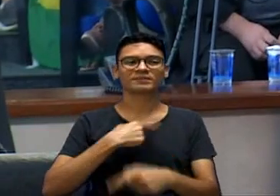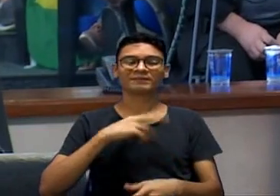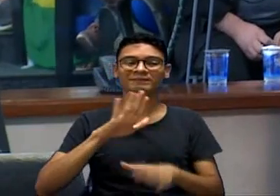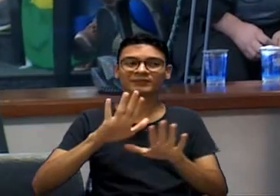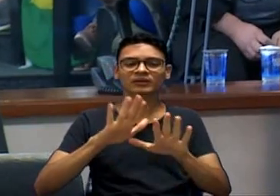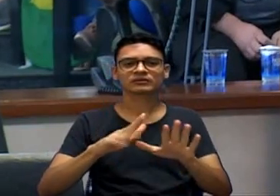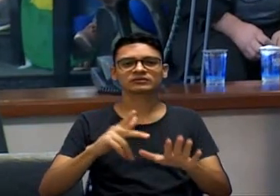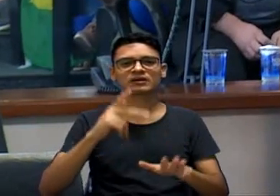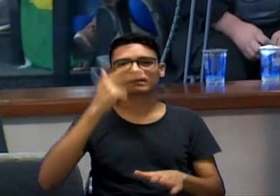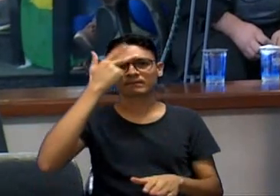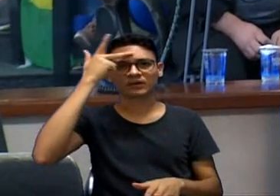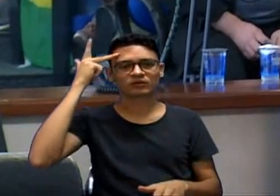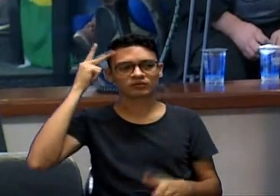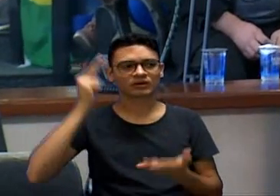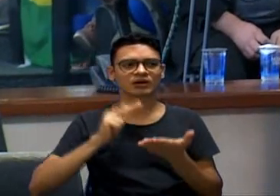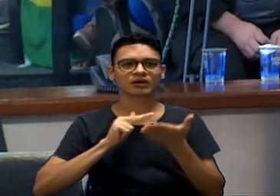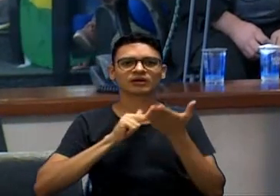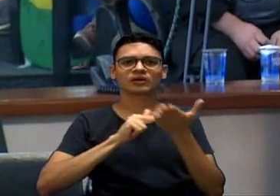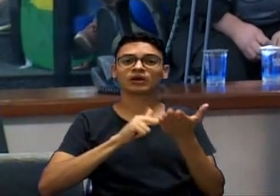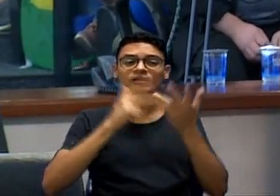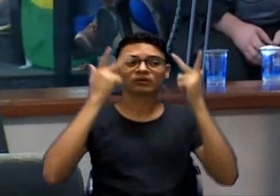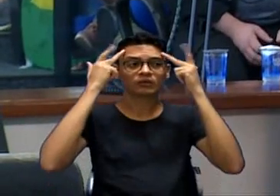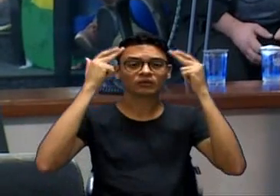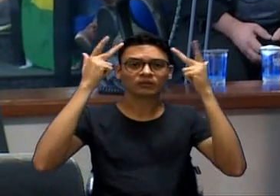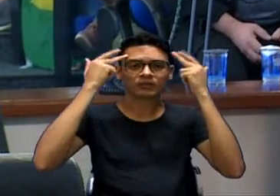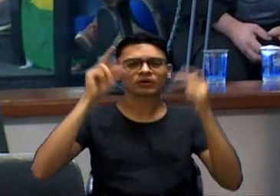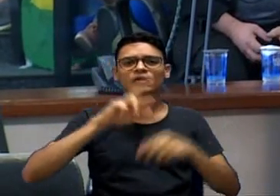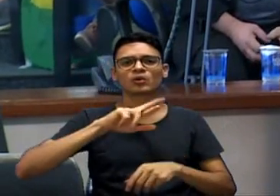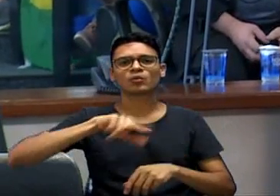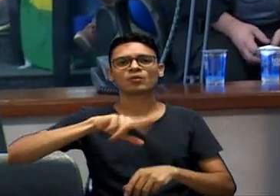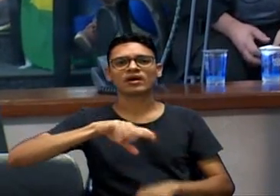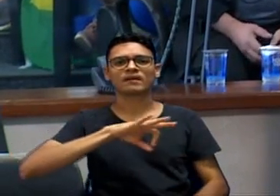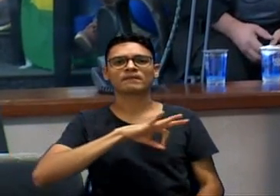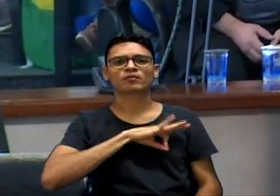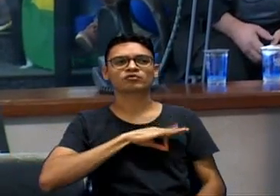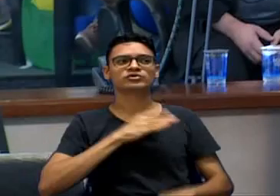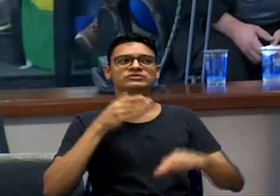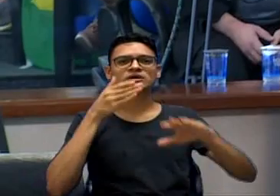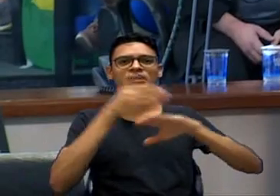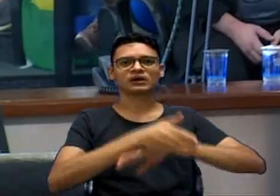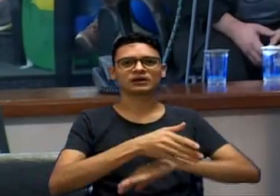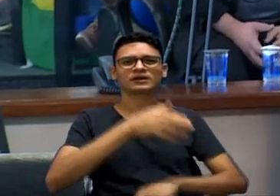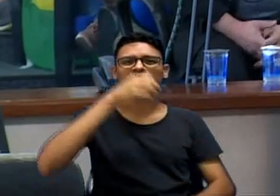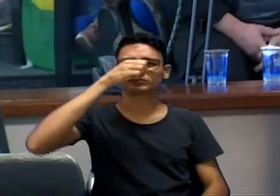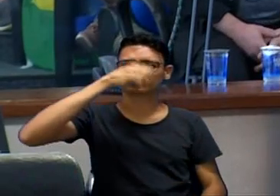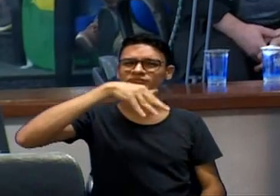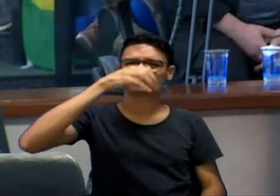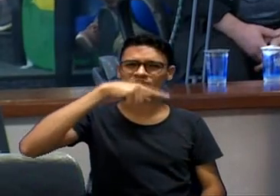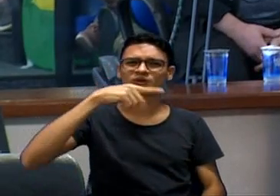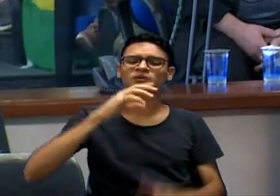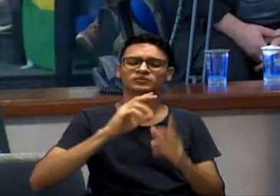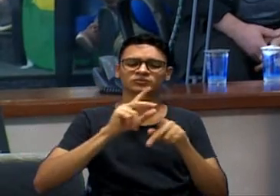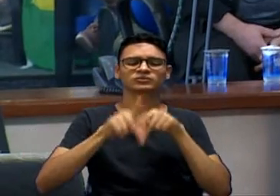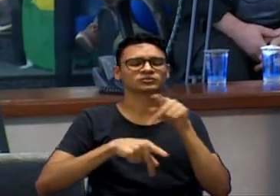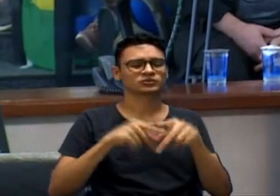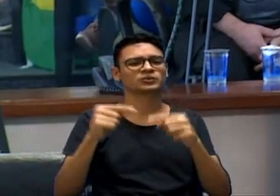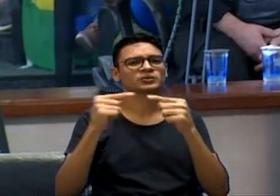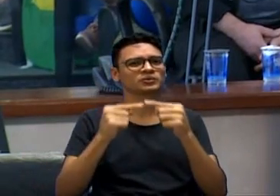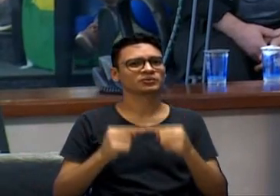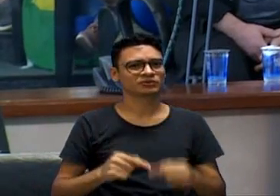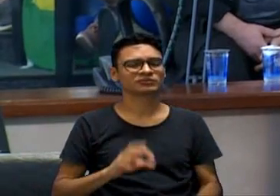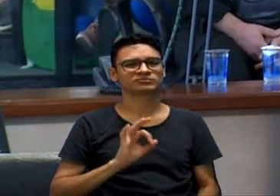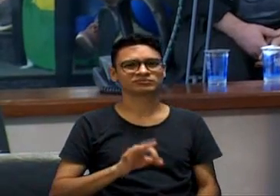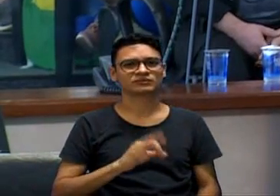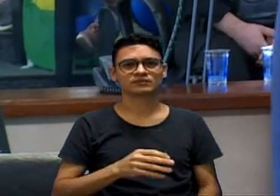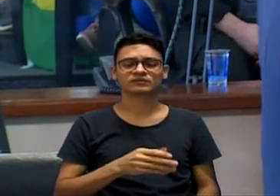intimada normal, não com invasão policial. Isso foi um abuso político, isso foi um abuso político.